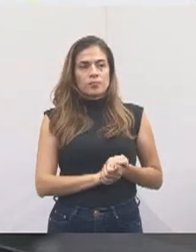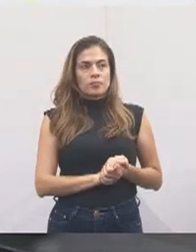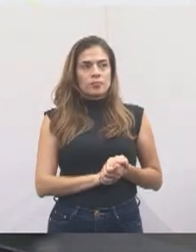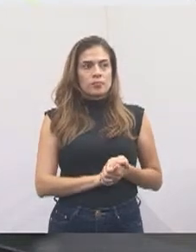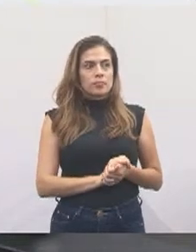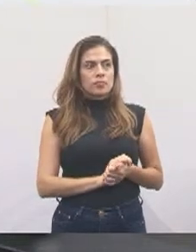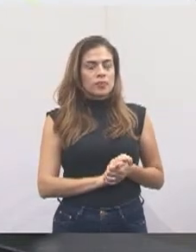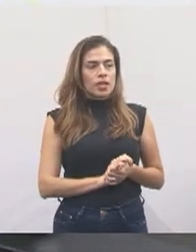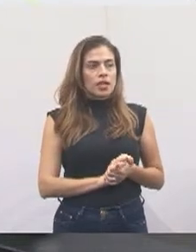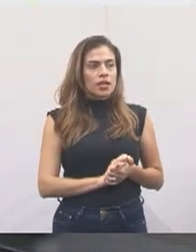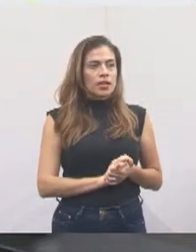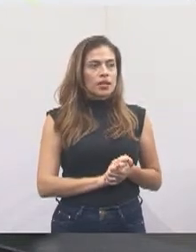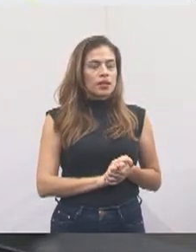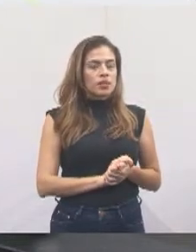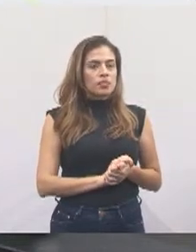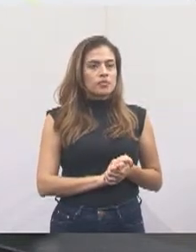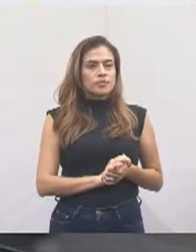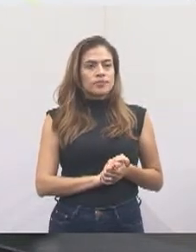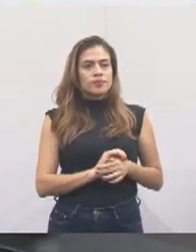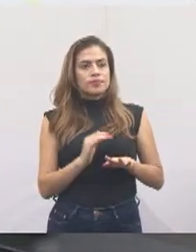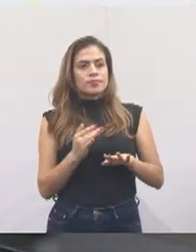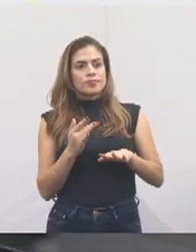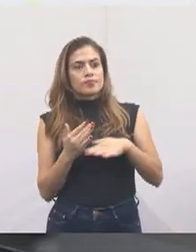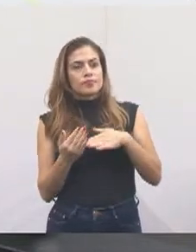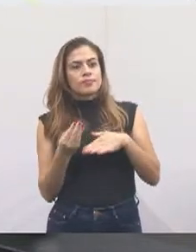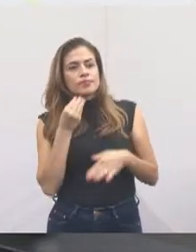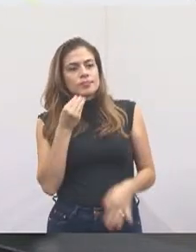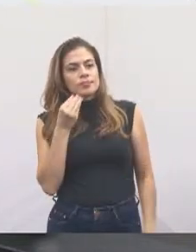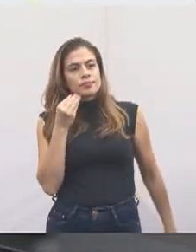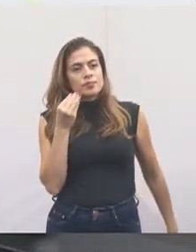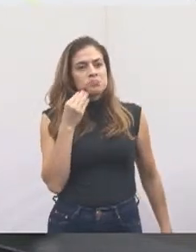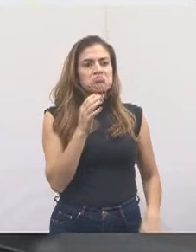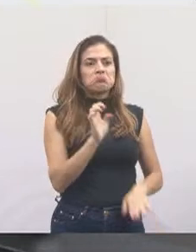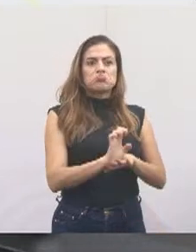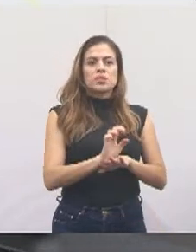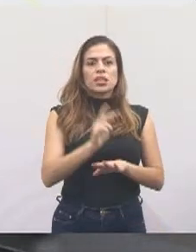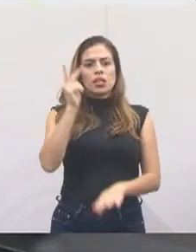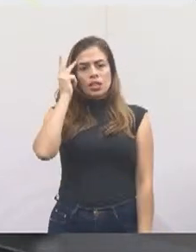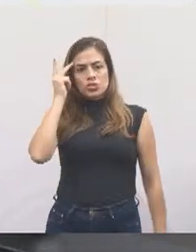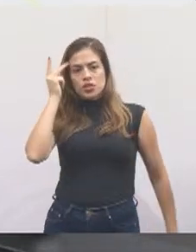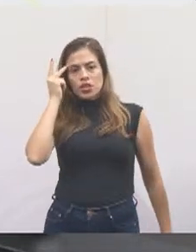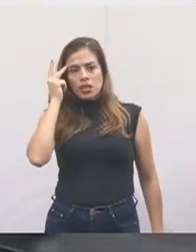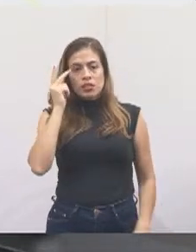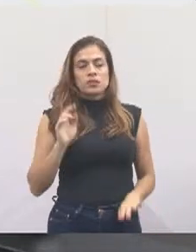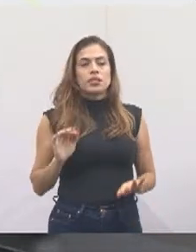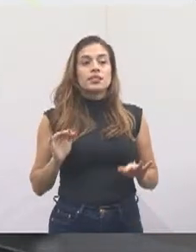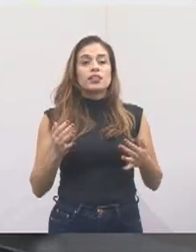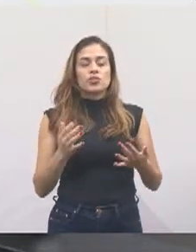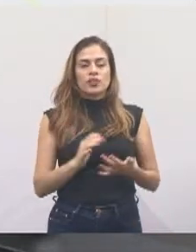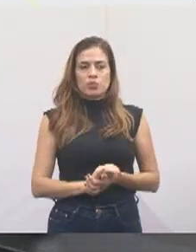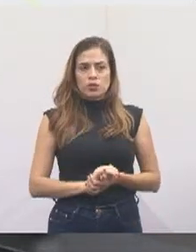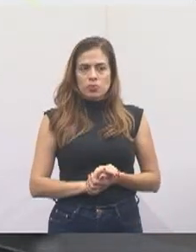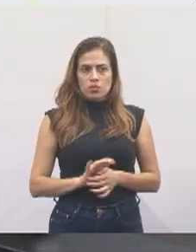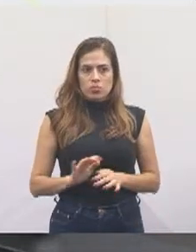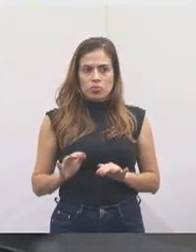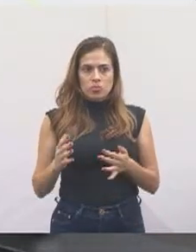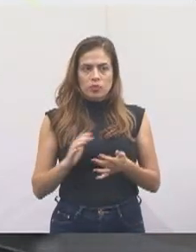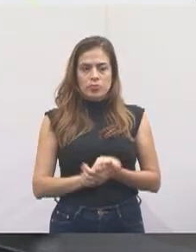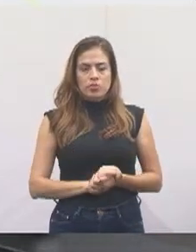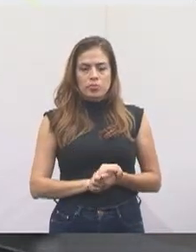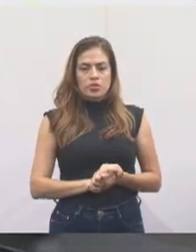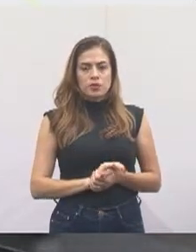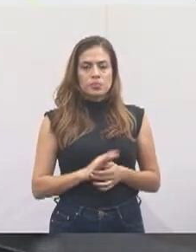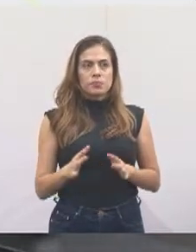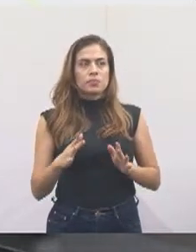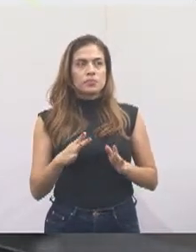de de testagem do Estado de São Paulo o protocolo dos limites de testagem base sim seleciona os